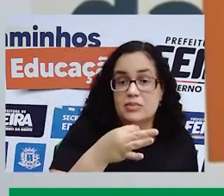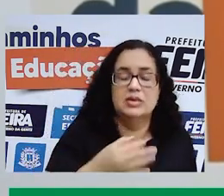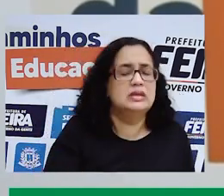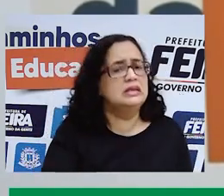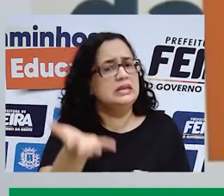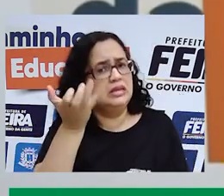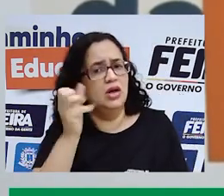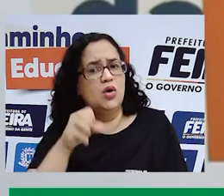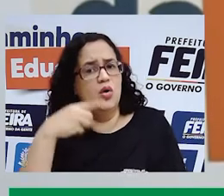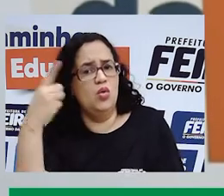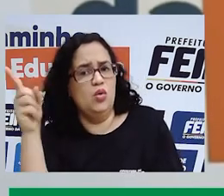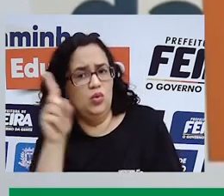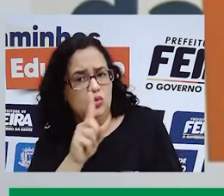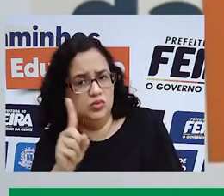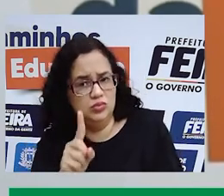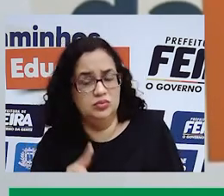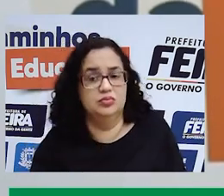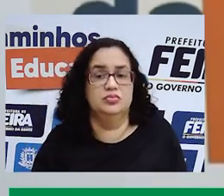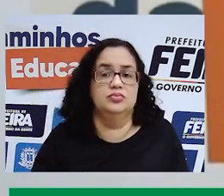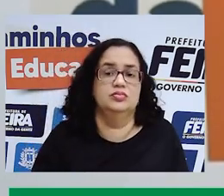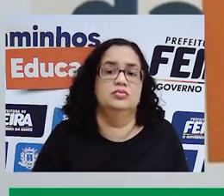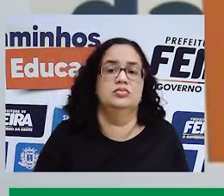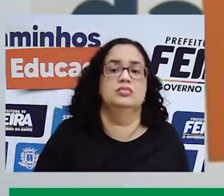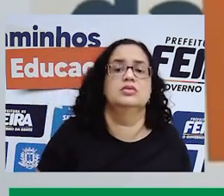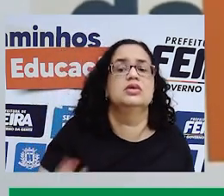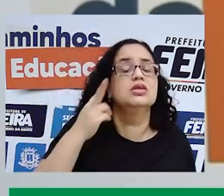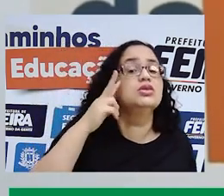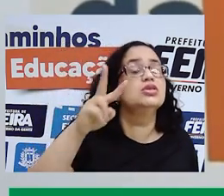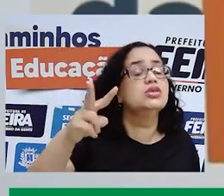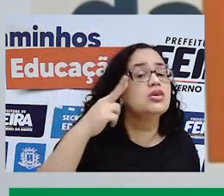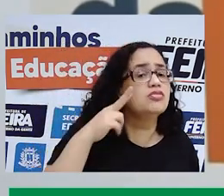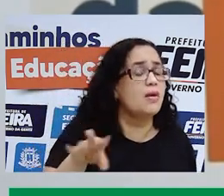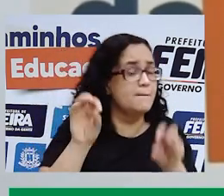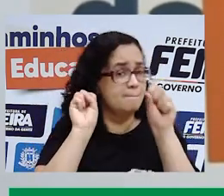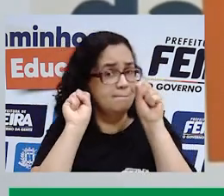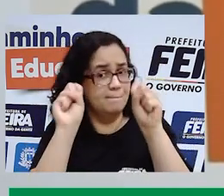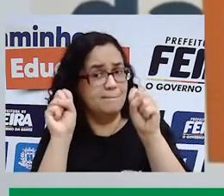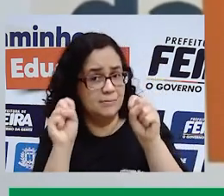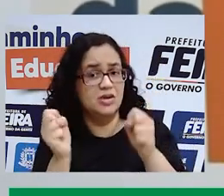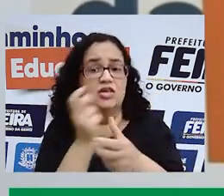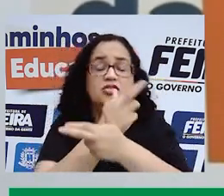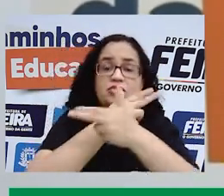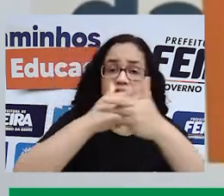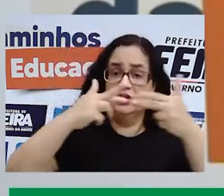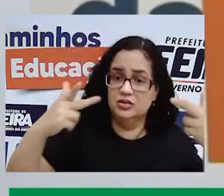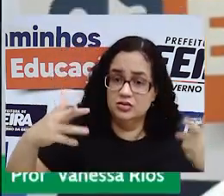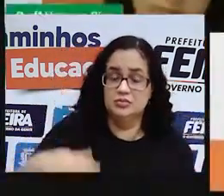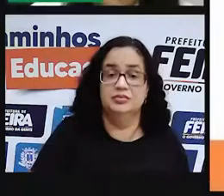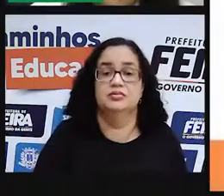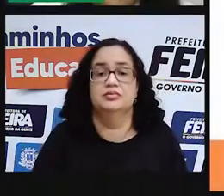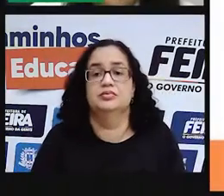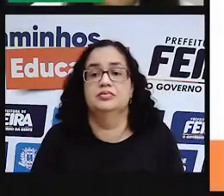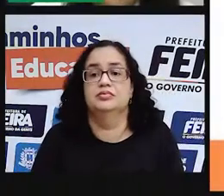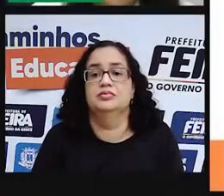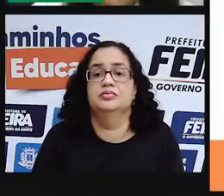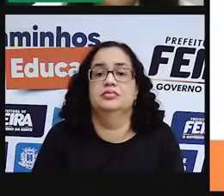favor daquilo que está sendo resenhado, que a gente já viu aí que pode ser de várias coisas.